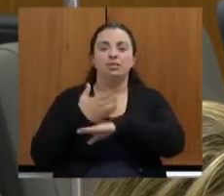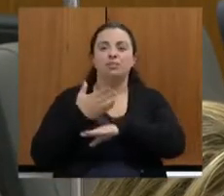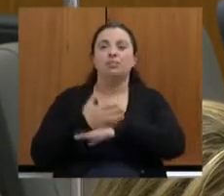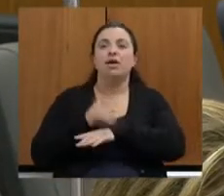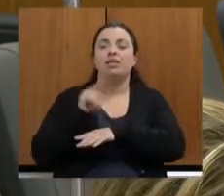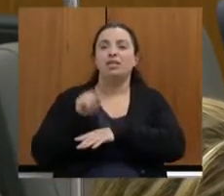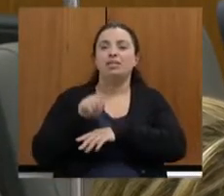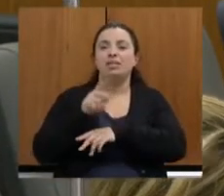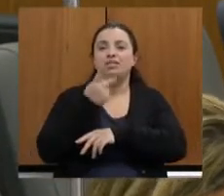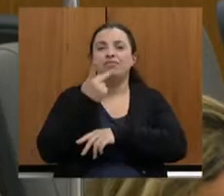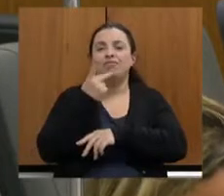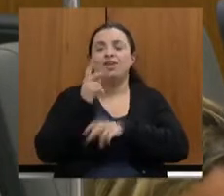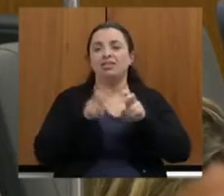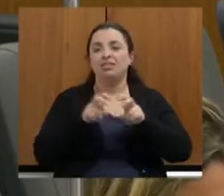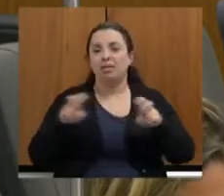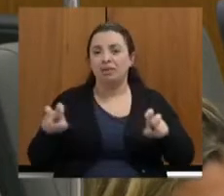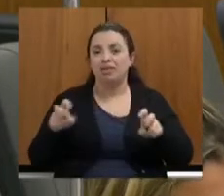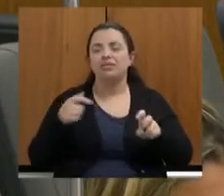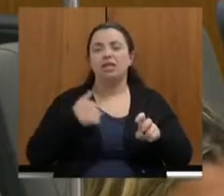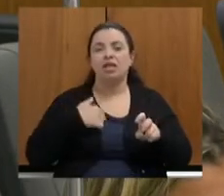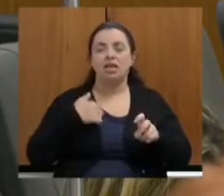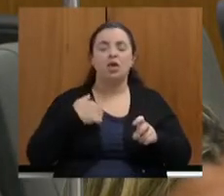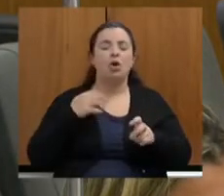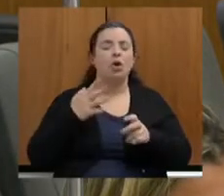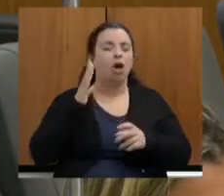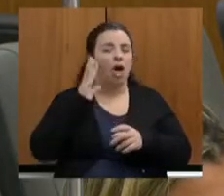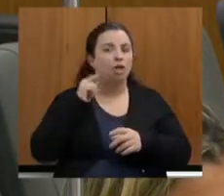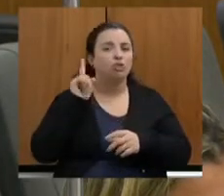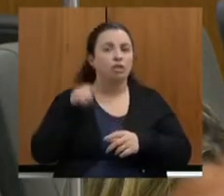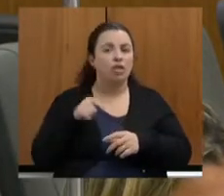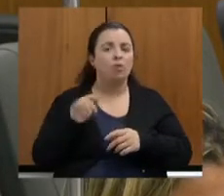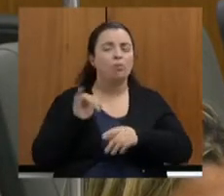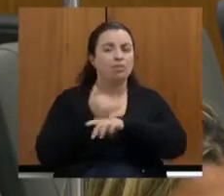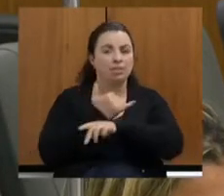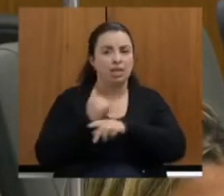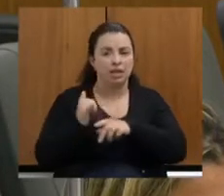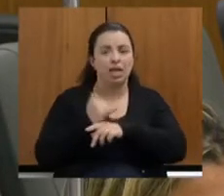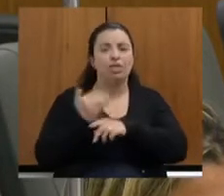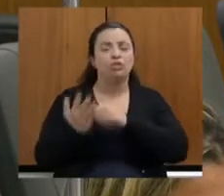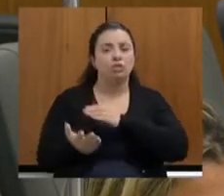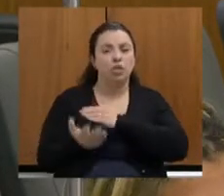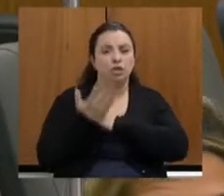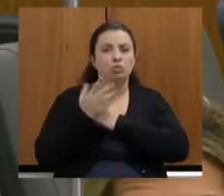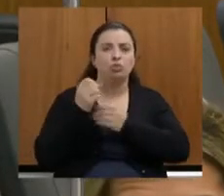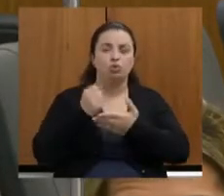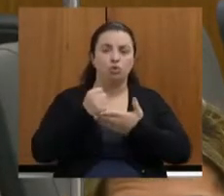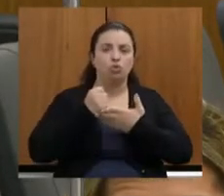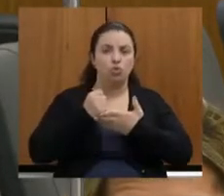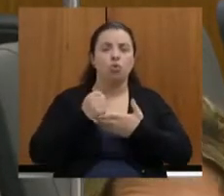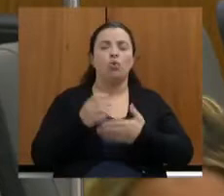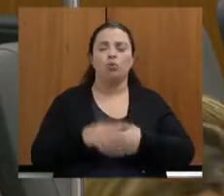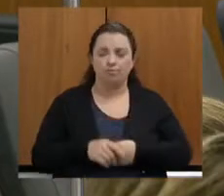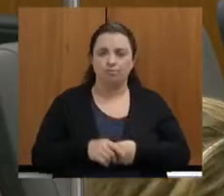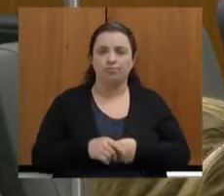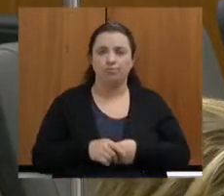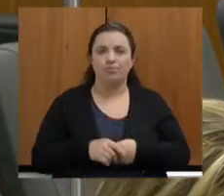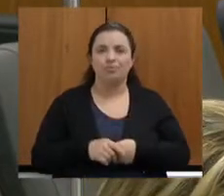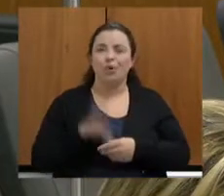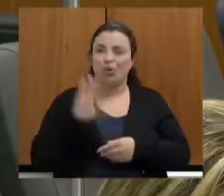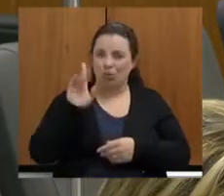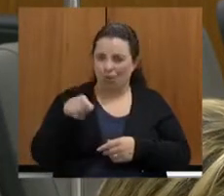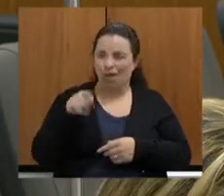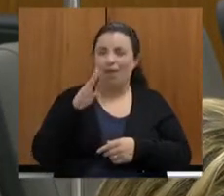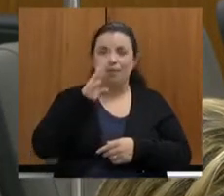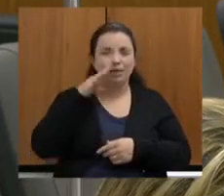eu acredito também que vai se tornar para nós uma ferramenta né de ajuda de Socorro né Beatriz